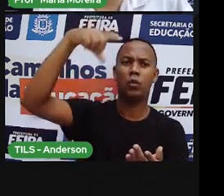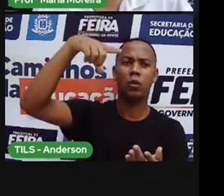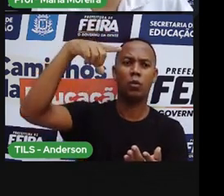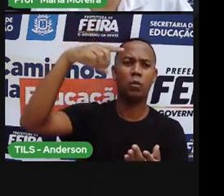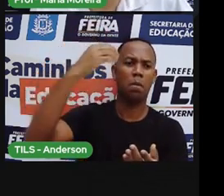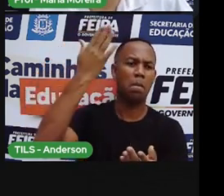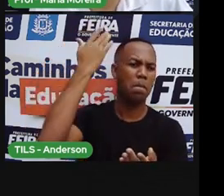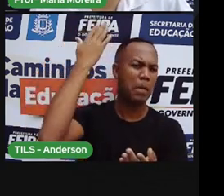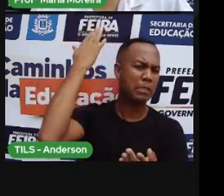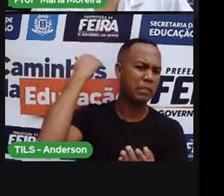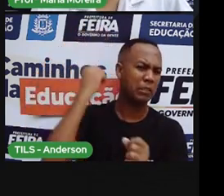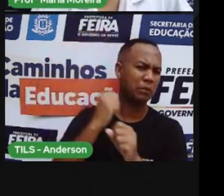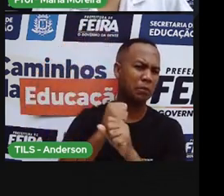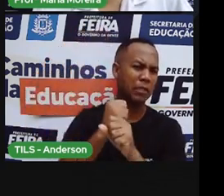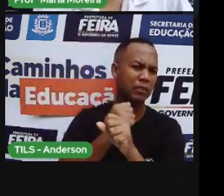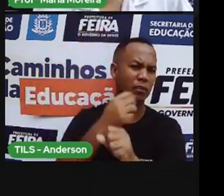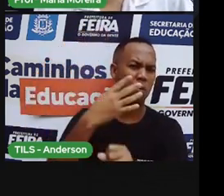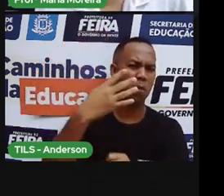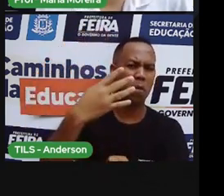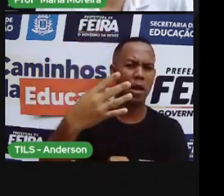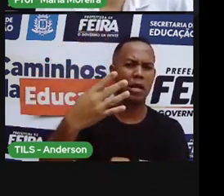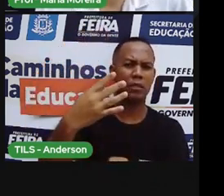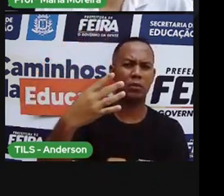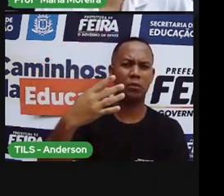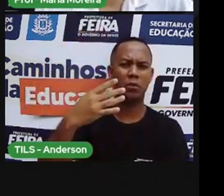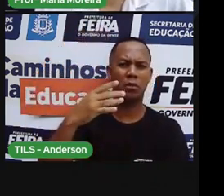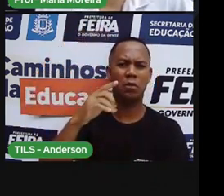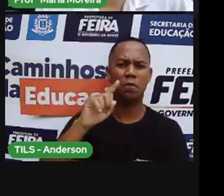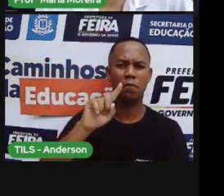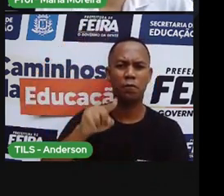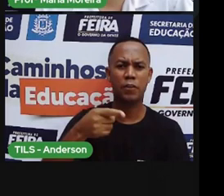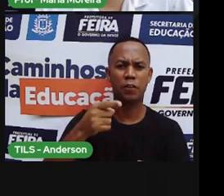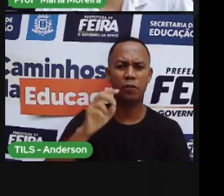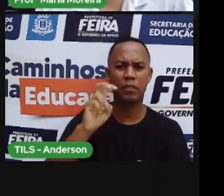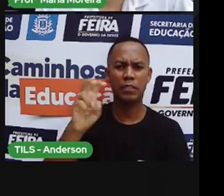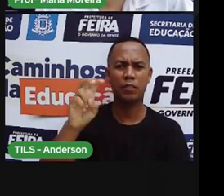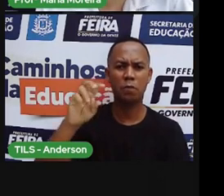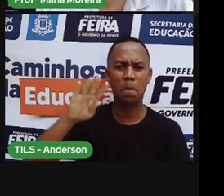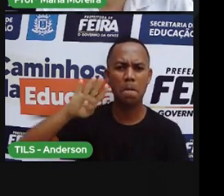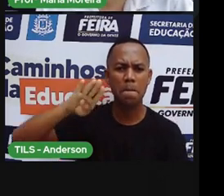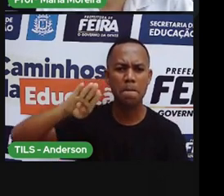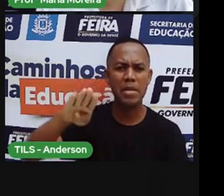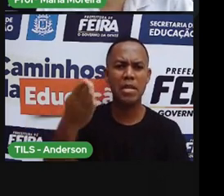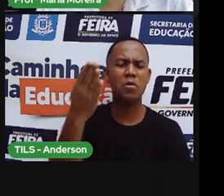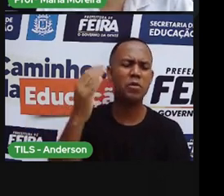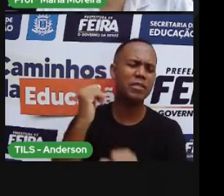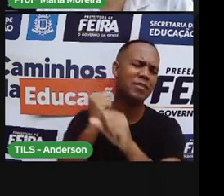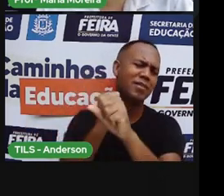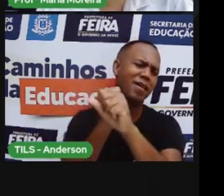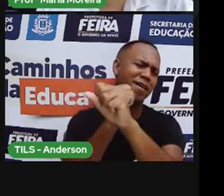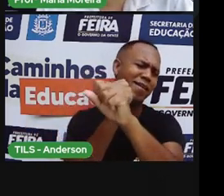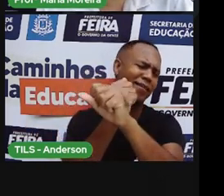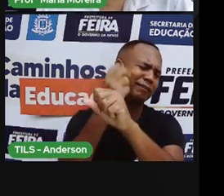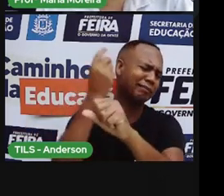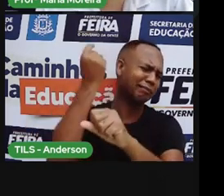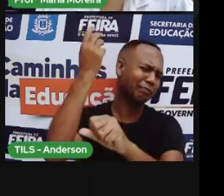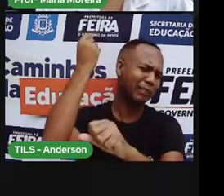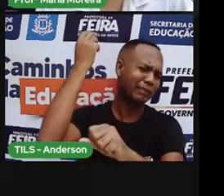de 4,5 bilhões de anos. Será que é pouco ou muito